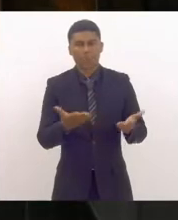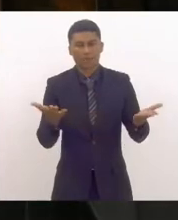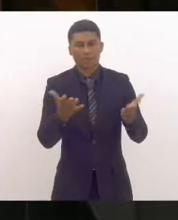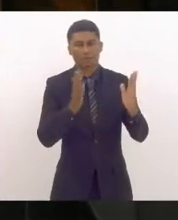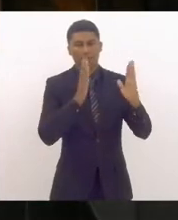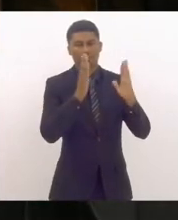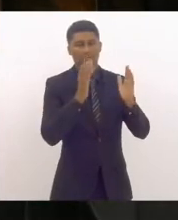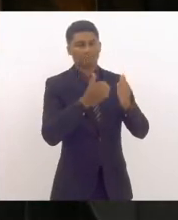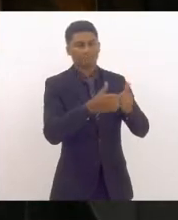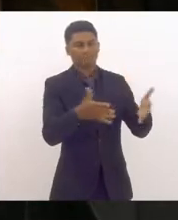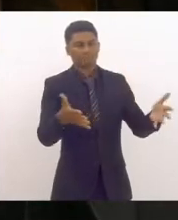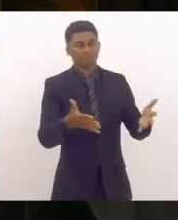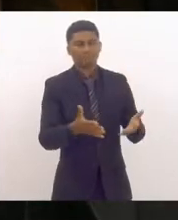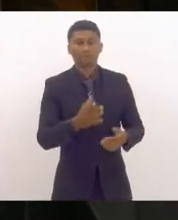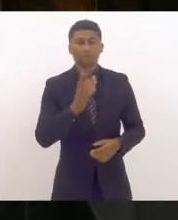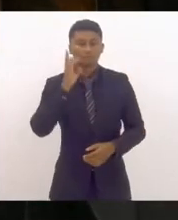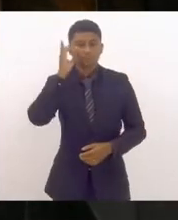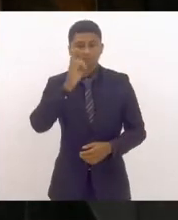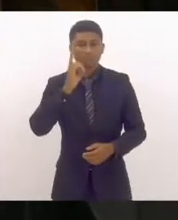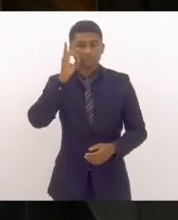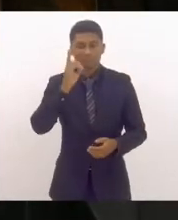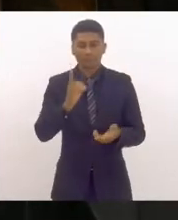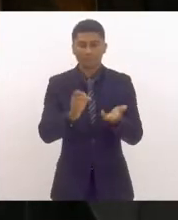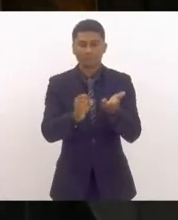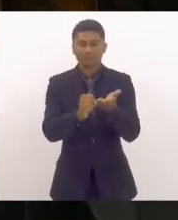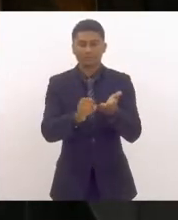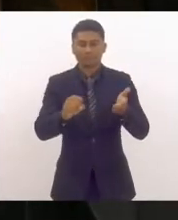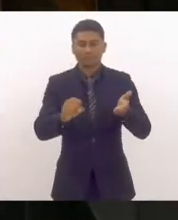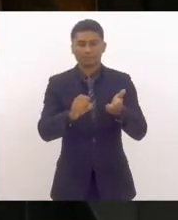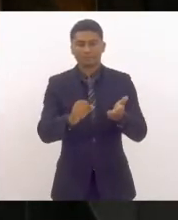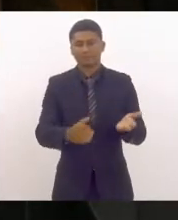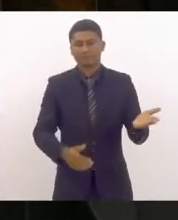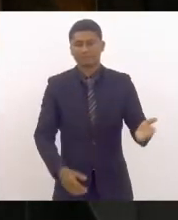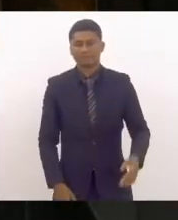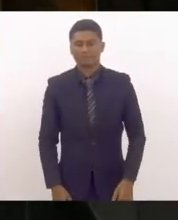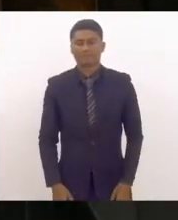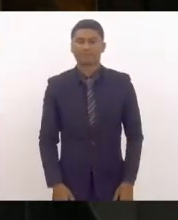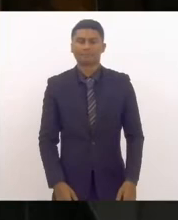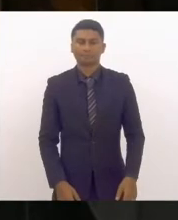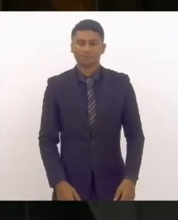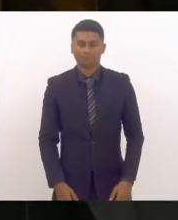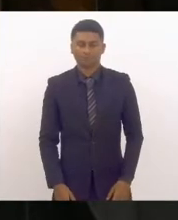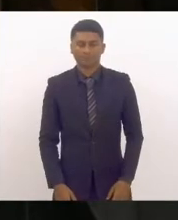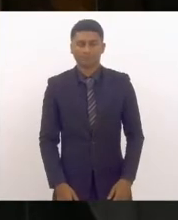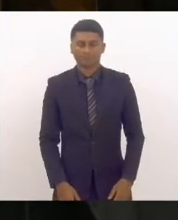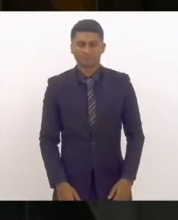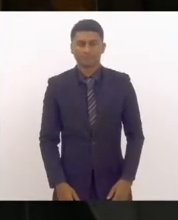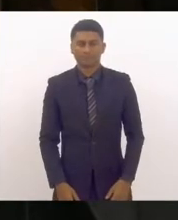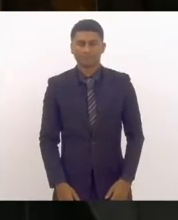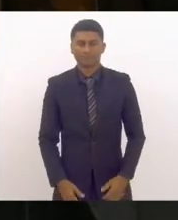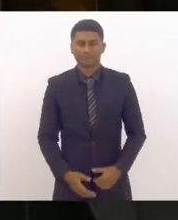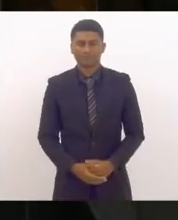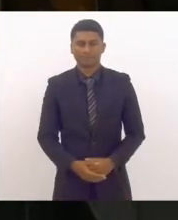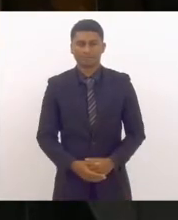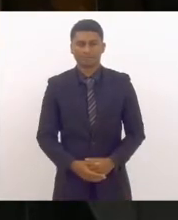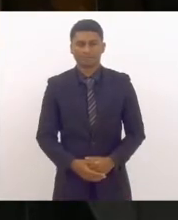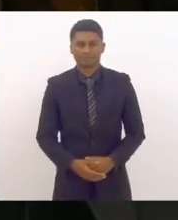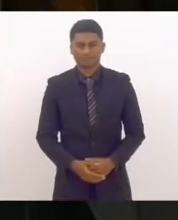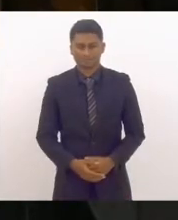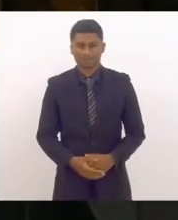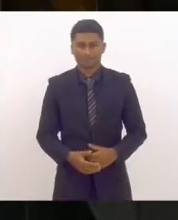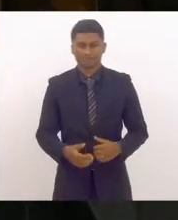Inicial Deputado Samuel Malafaia Olá senhoras